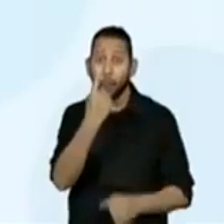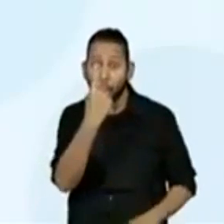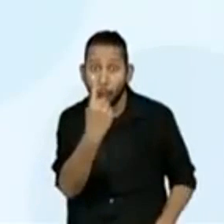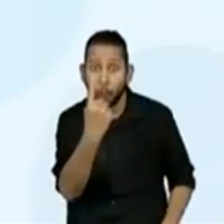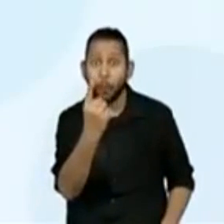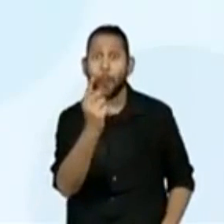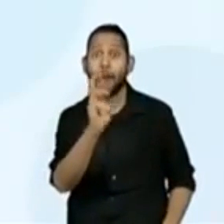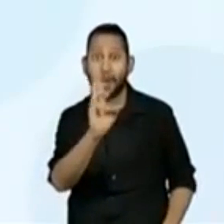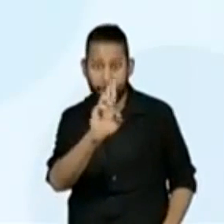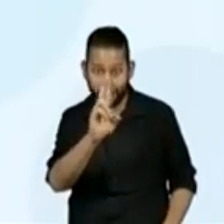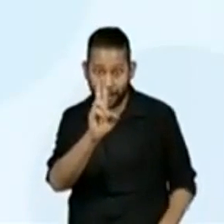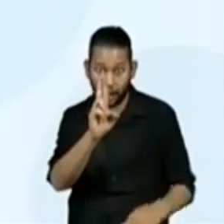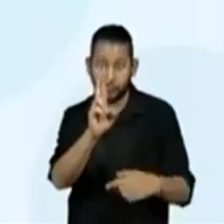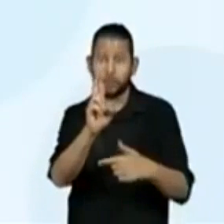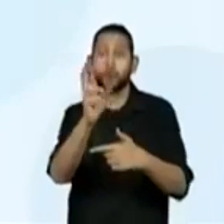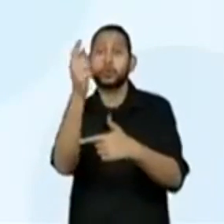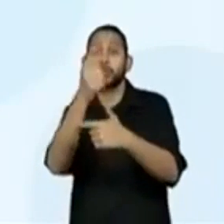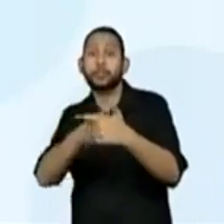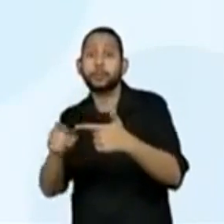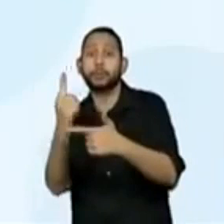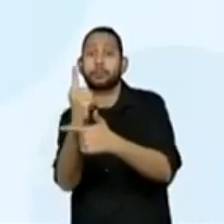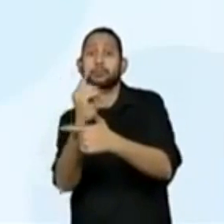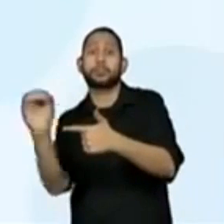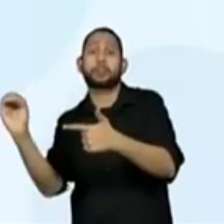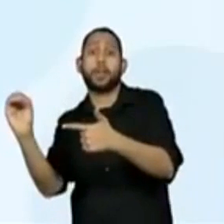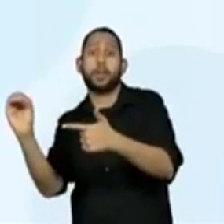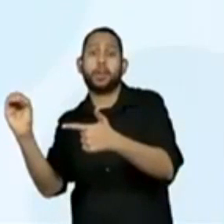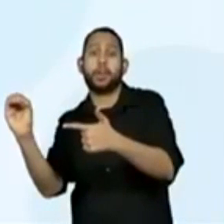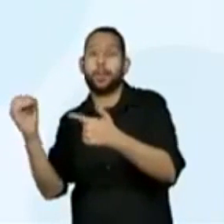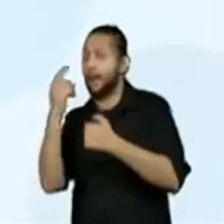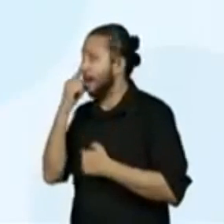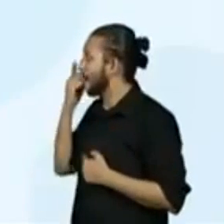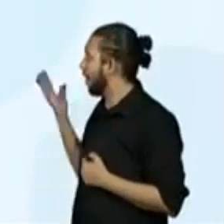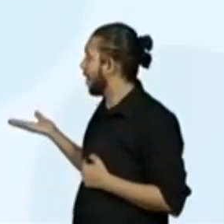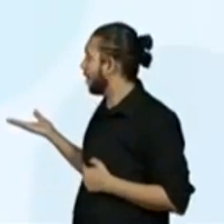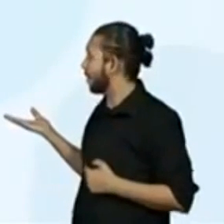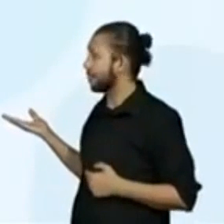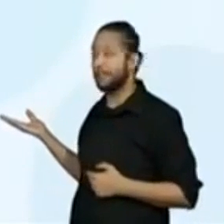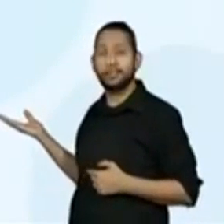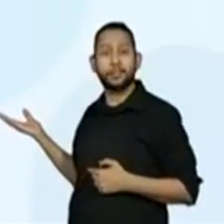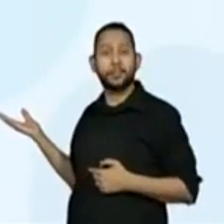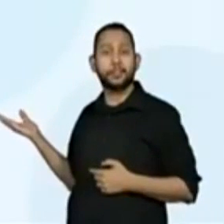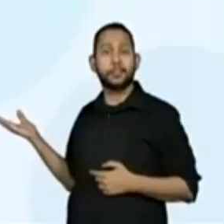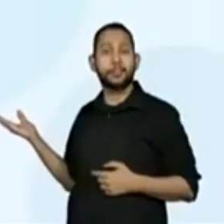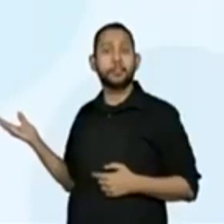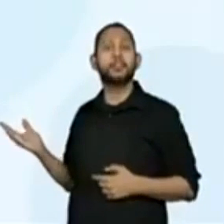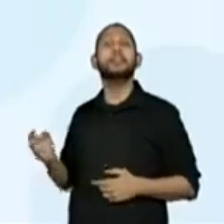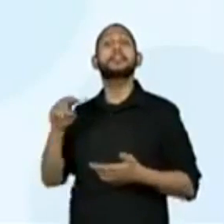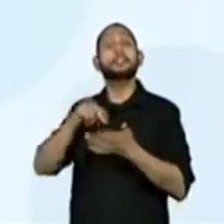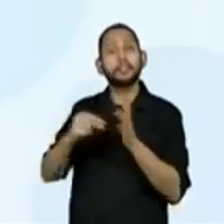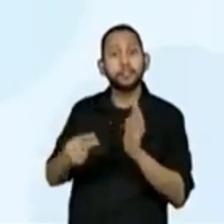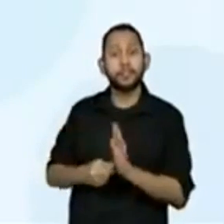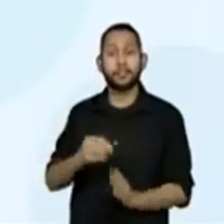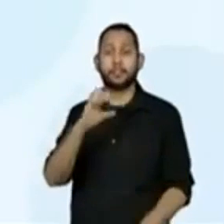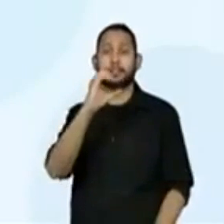mesma coisa que 1 centavo, que a gente representa aqui, ó, desta maneira.